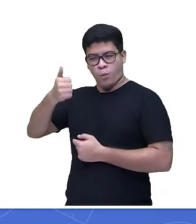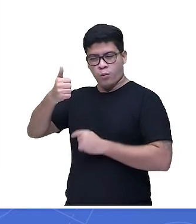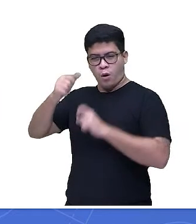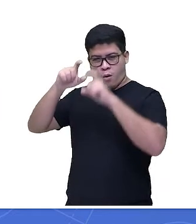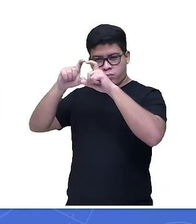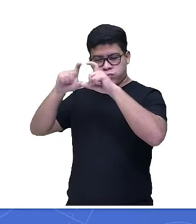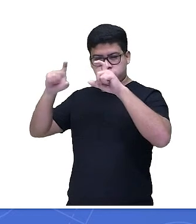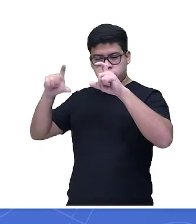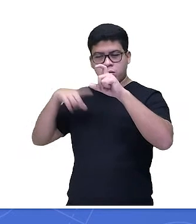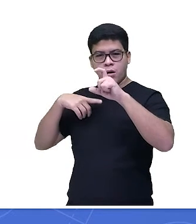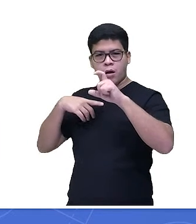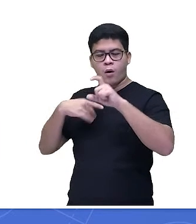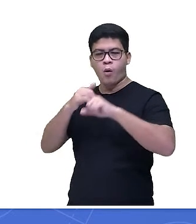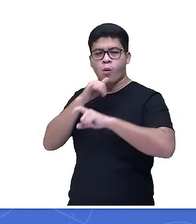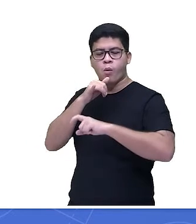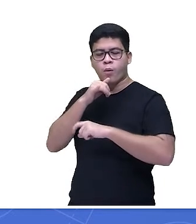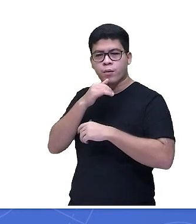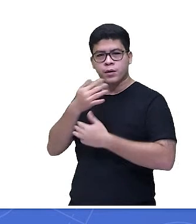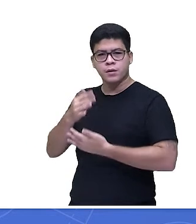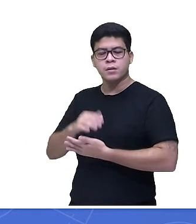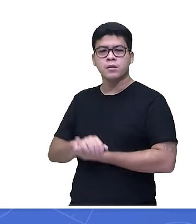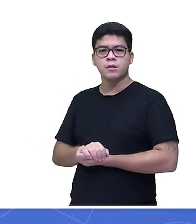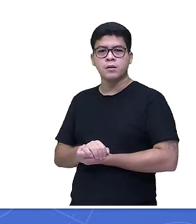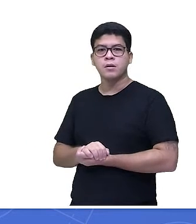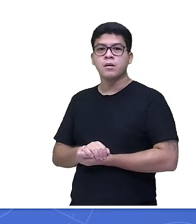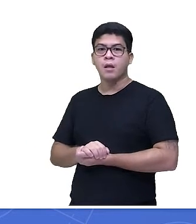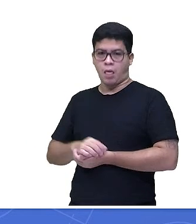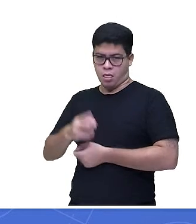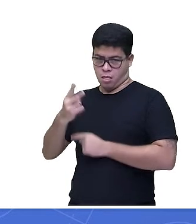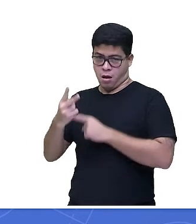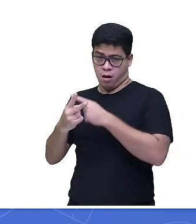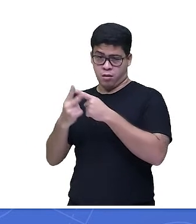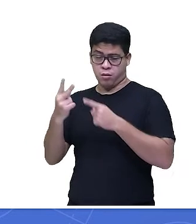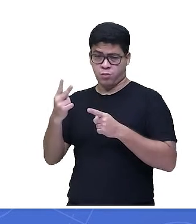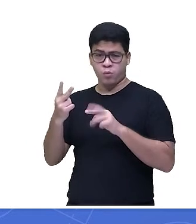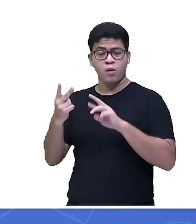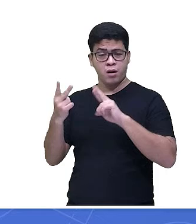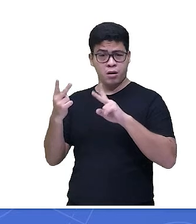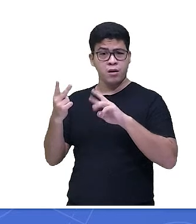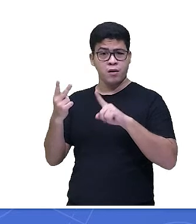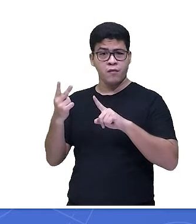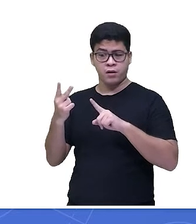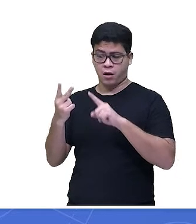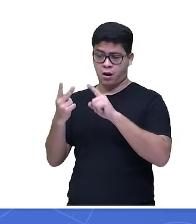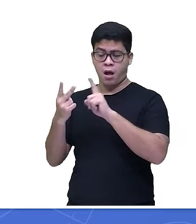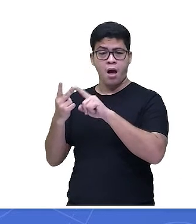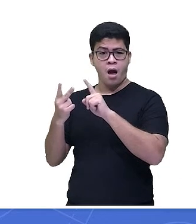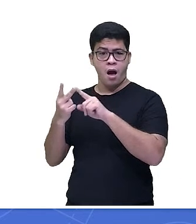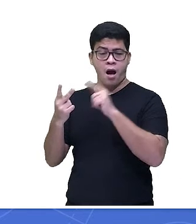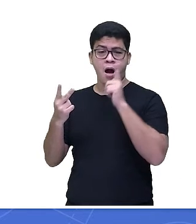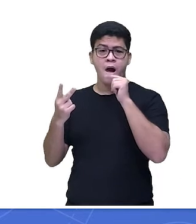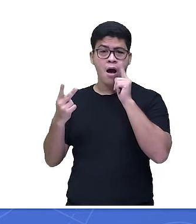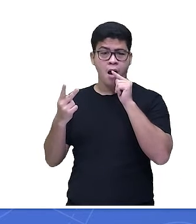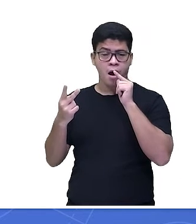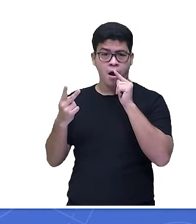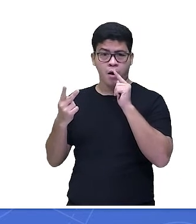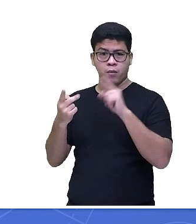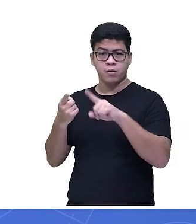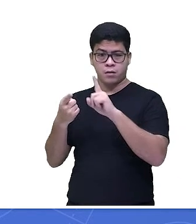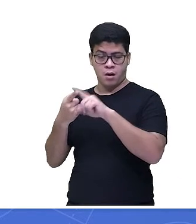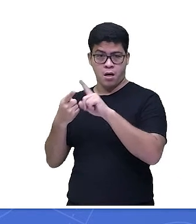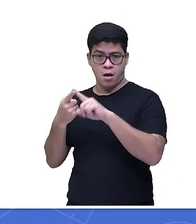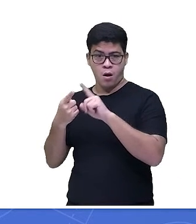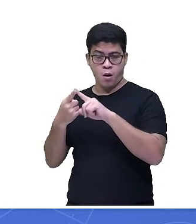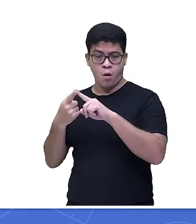esquema. Eu tenho aqui 2 substâncias, correto? Eu tenho 2 substâncias. Eu tenho uma substância